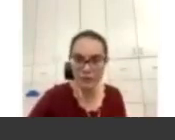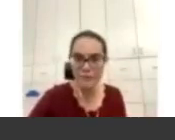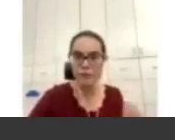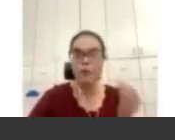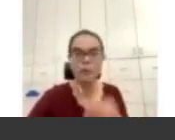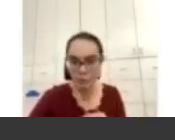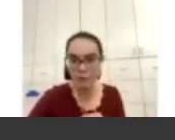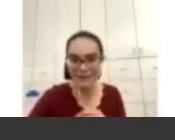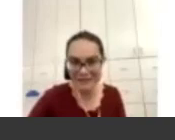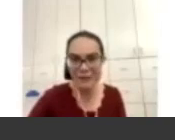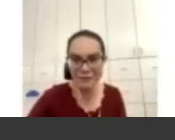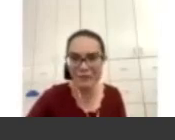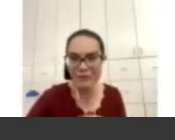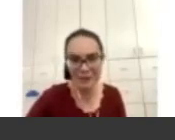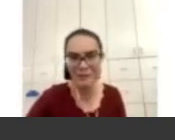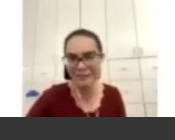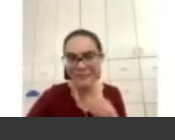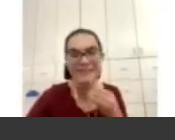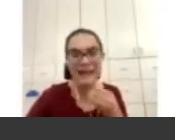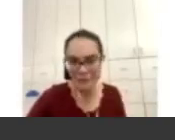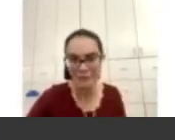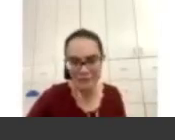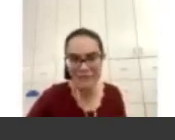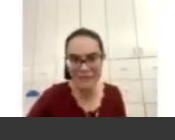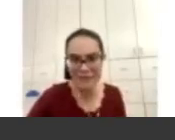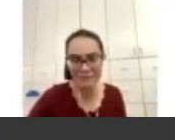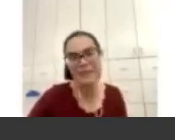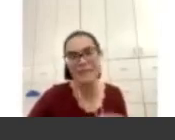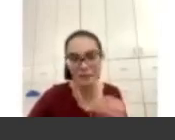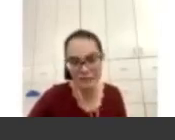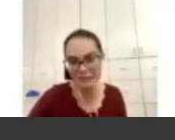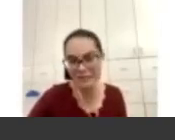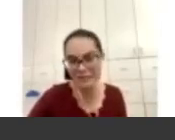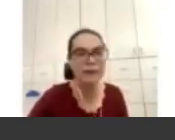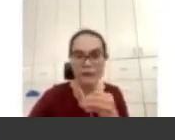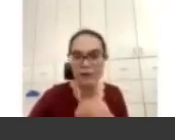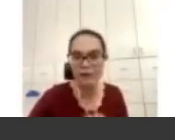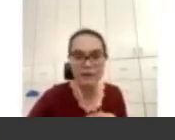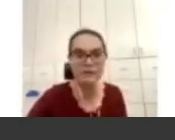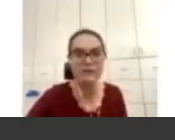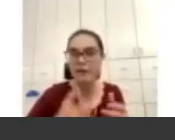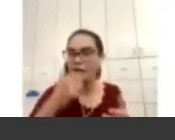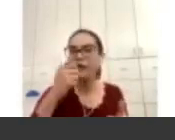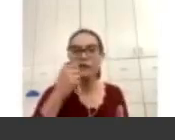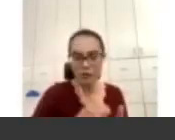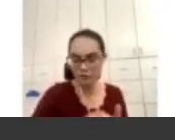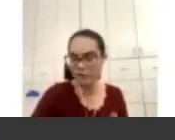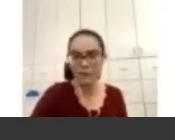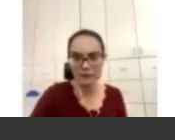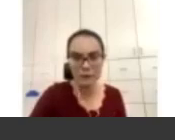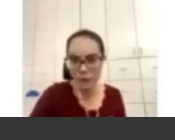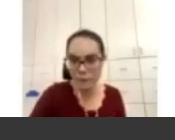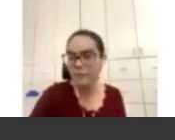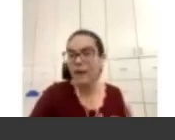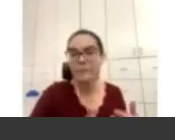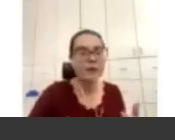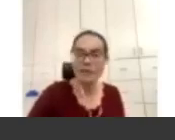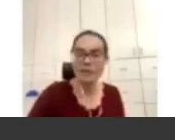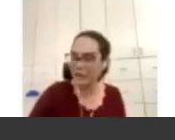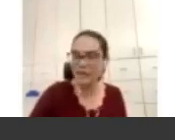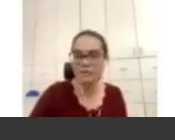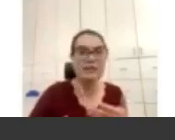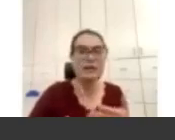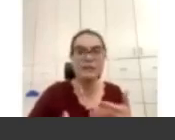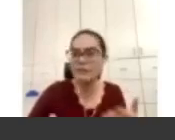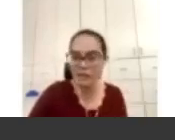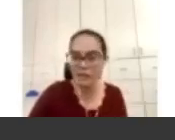muito lembrar, o próprio Telesaúde é uma ferramenta que dá para se utilizar, né? O Telesaúde SC dá para colocar, inclusive, foto na plataforma. A maioria